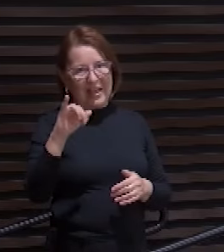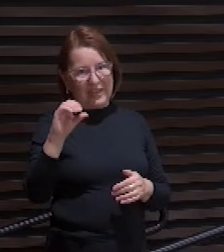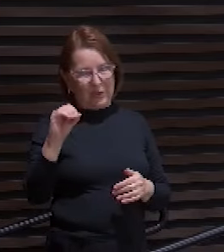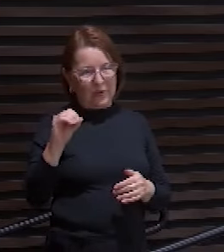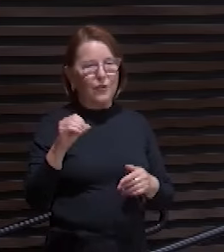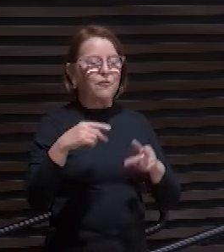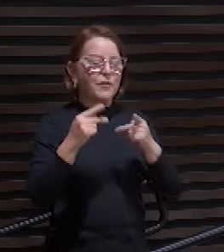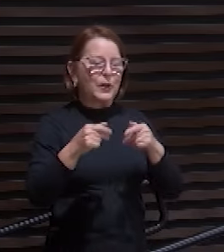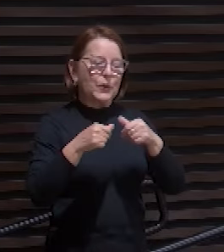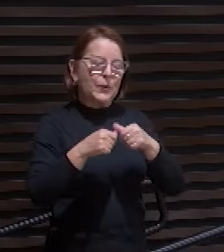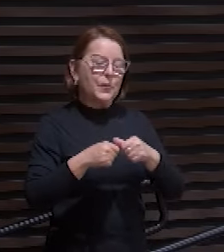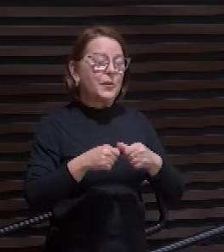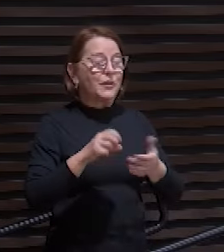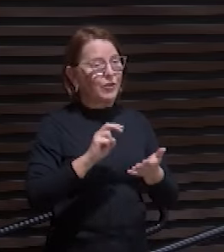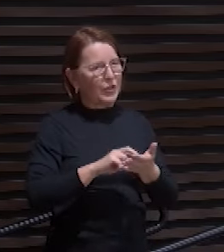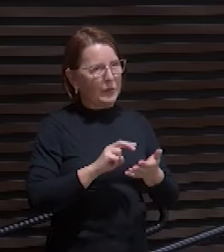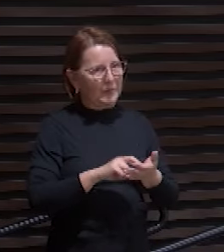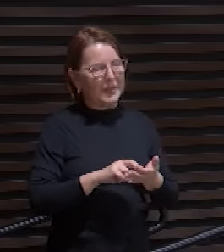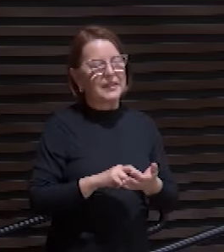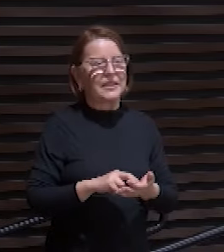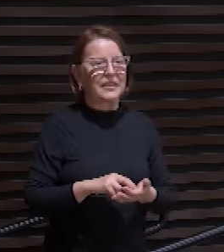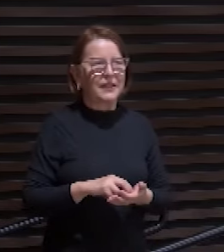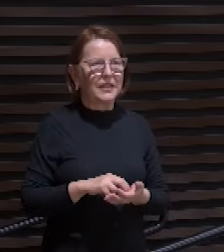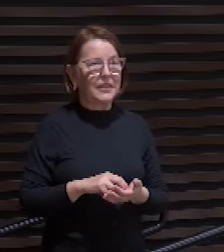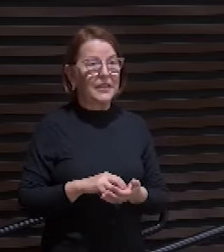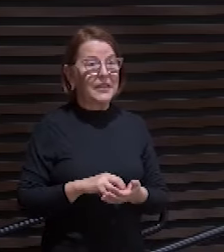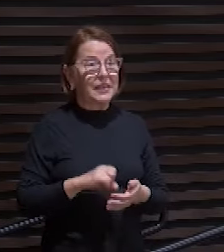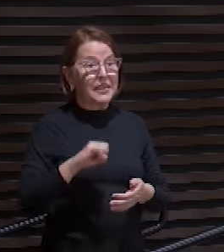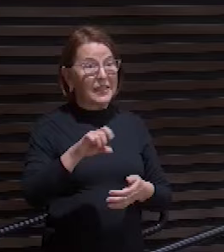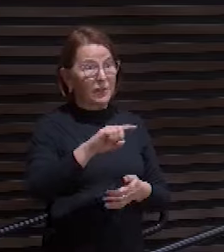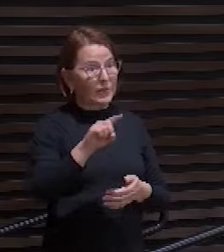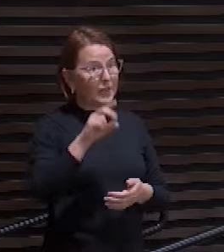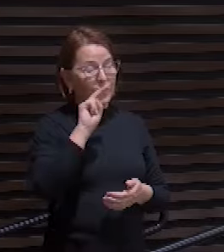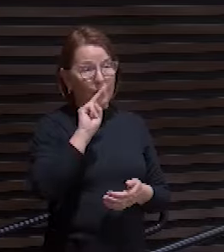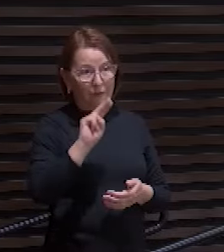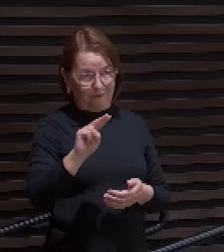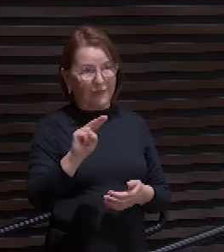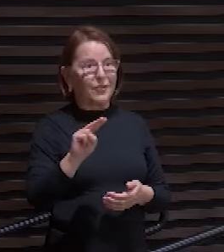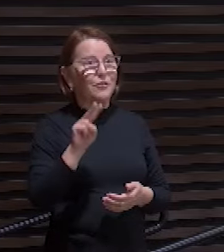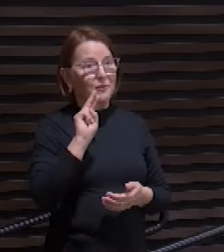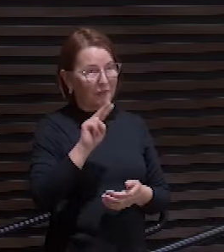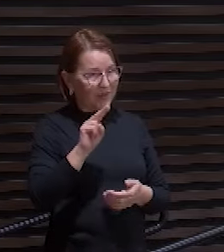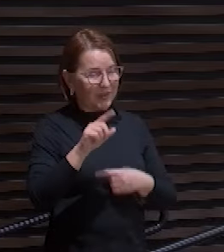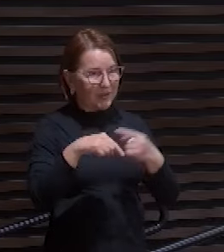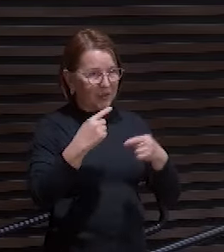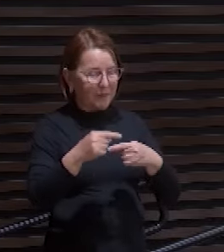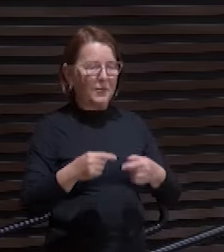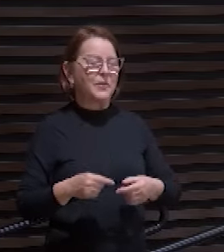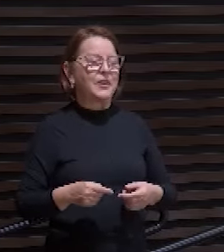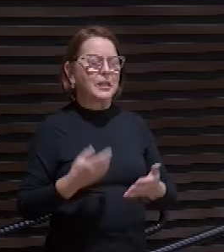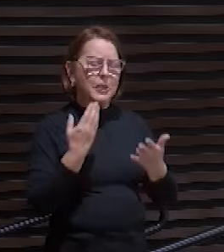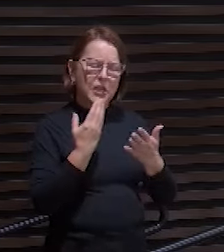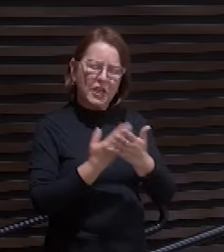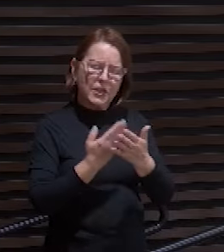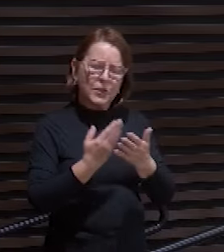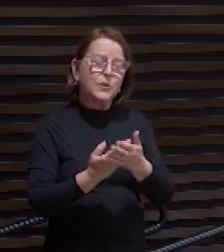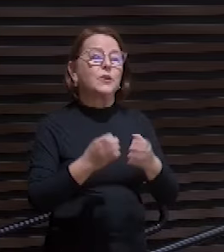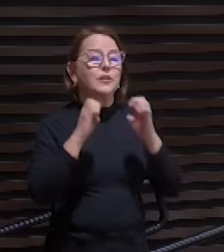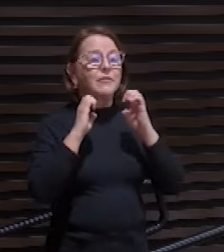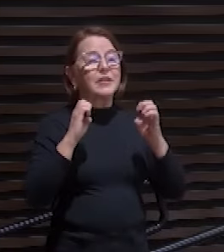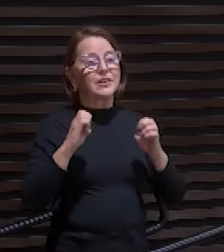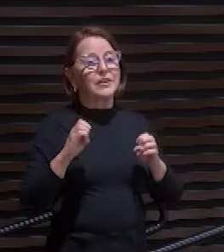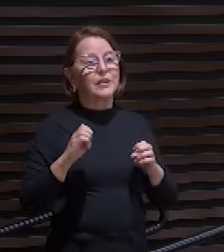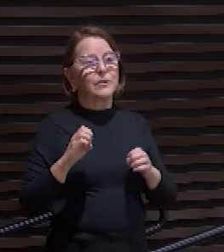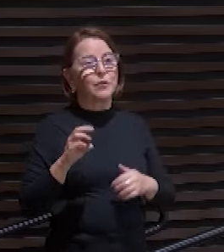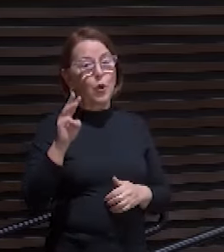ouviu o estudo do Mário, ouça. Um estudo evangelístico. Um estudo aqui, ó, na palavra. O Mário disse